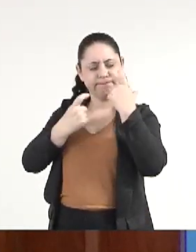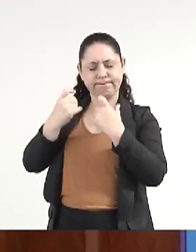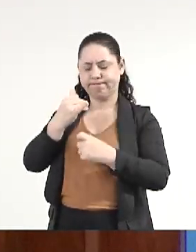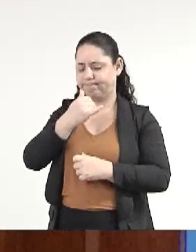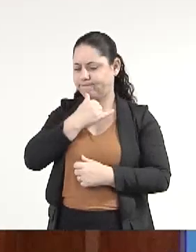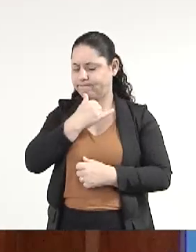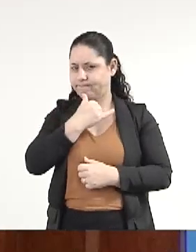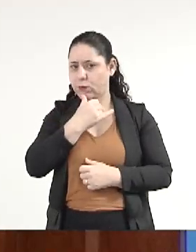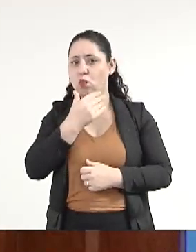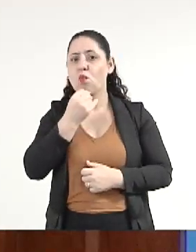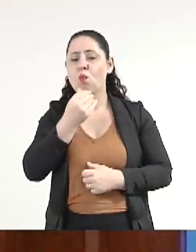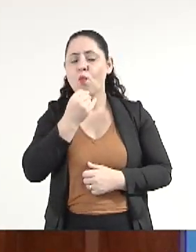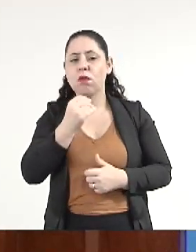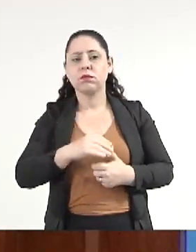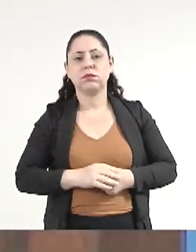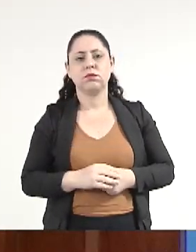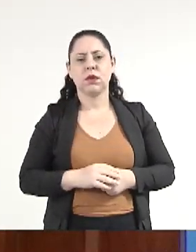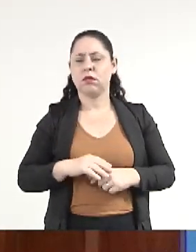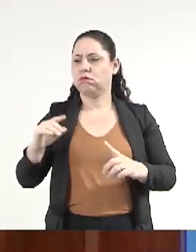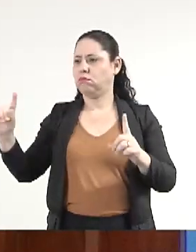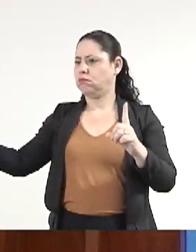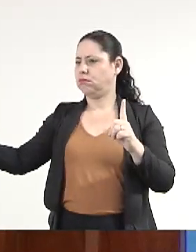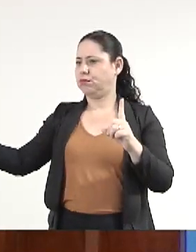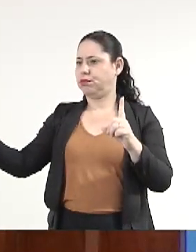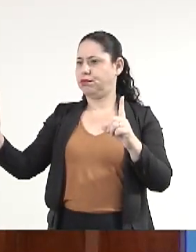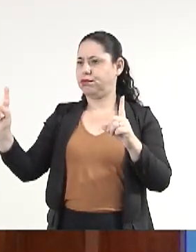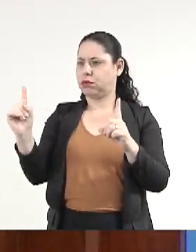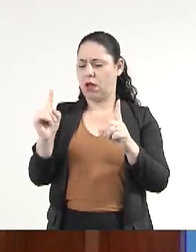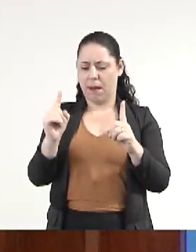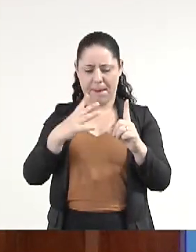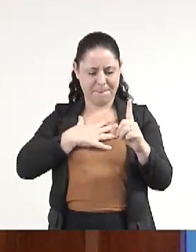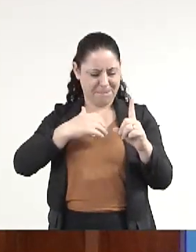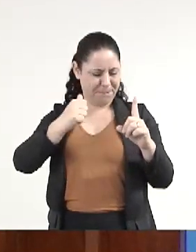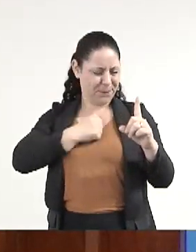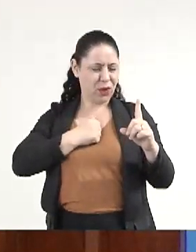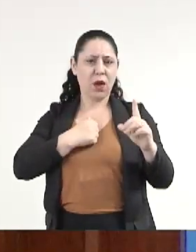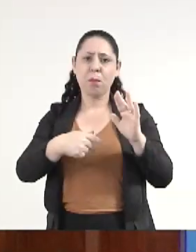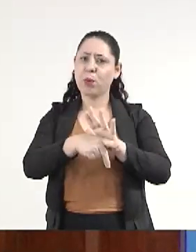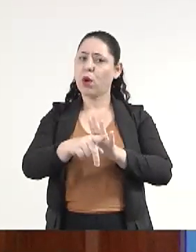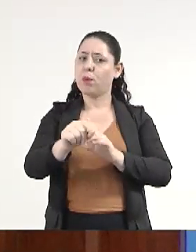triste de um homem que acabou com a sua própria vida